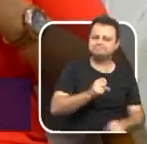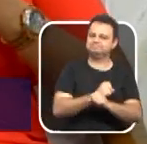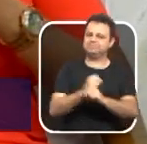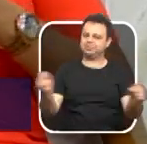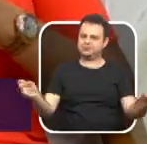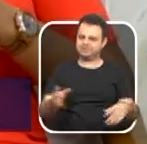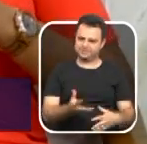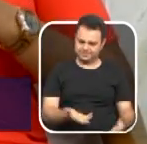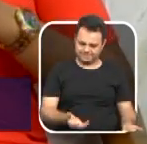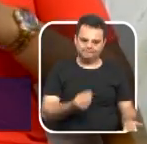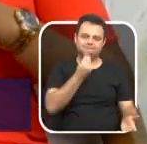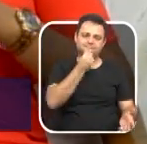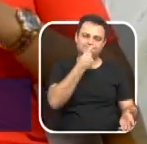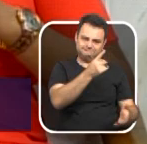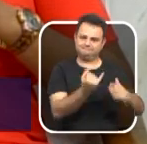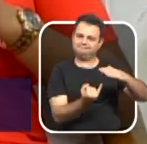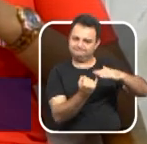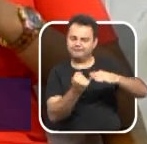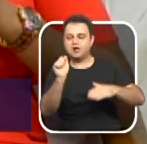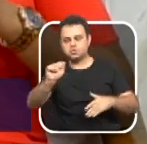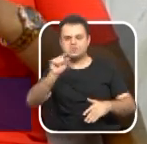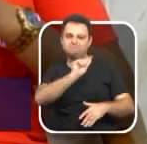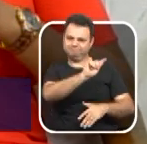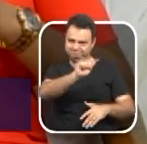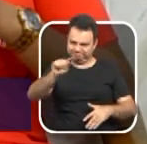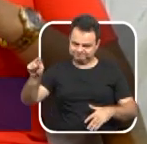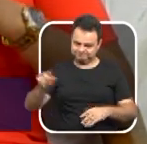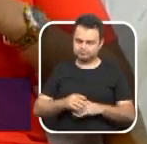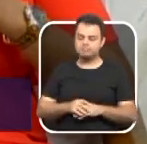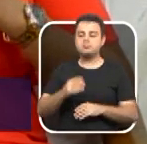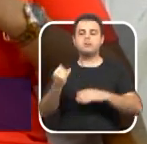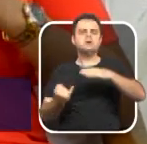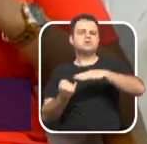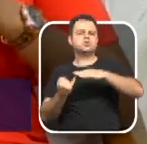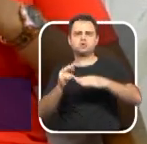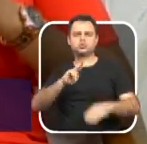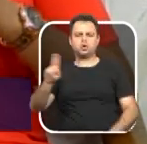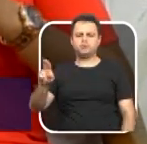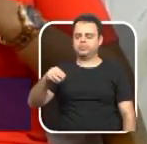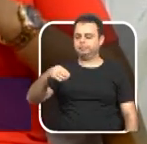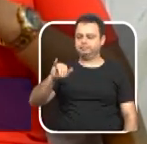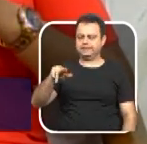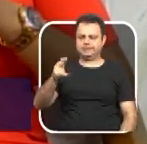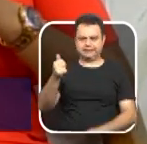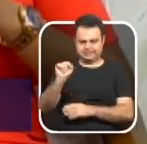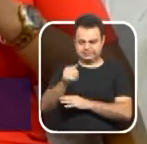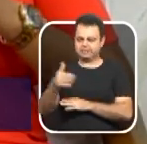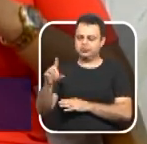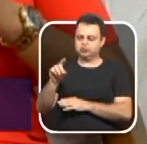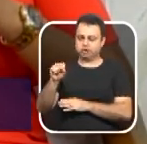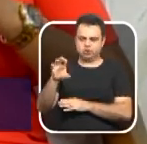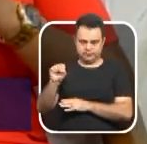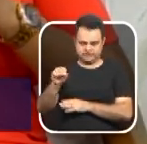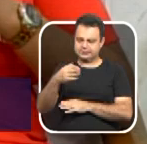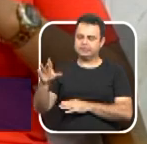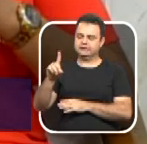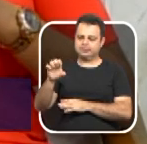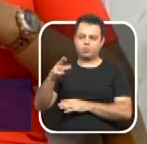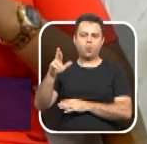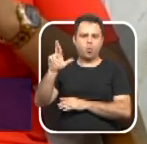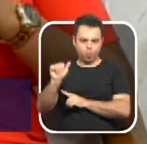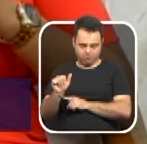foi inaugurado. E eles fazem um trabalho belíssimo, né, com famílias, com mulheres, com idosos,